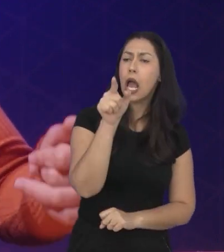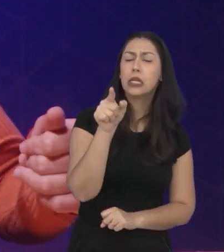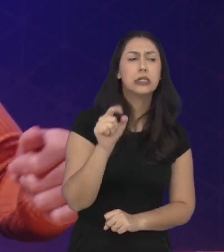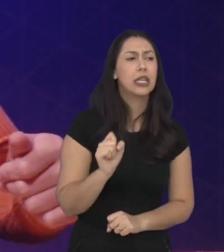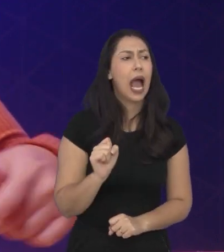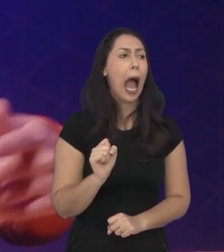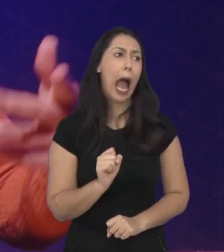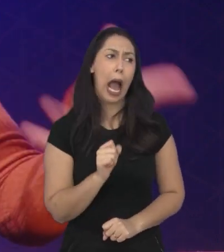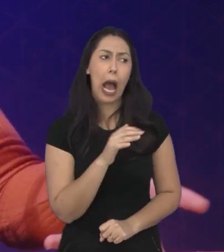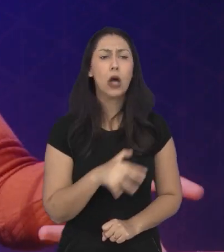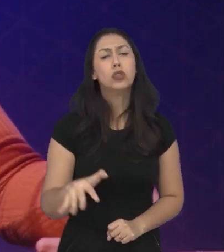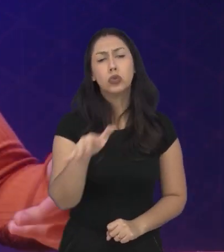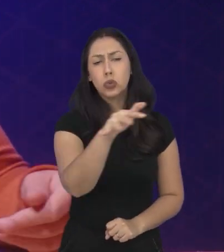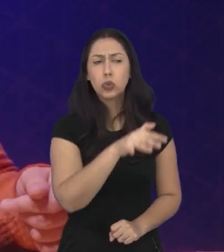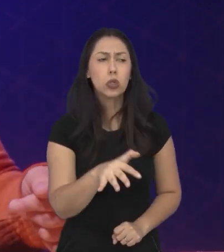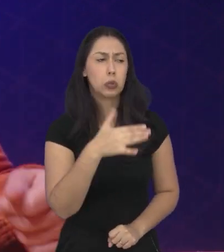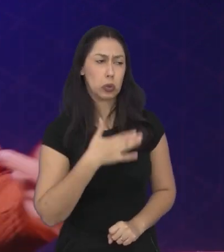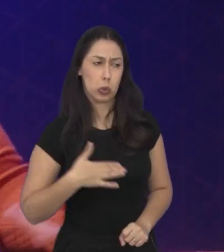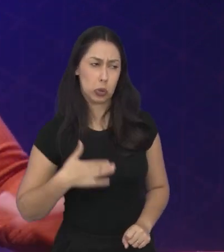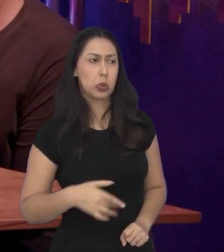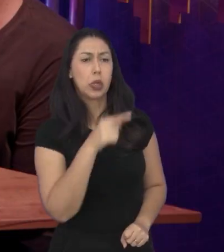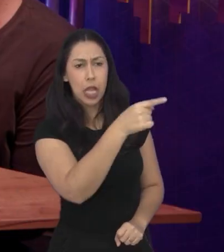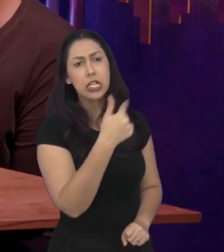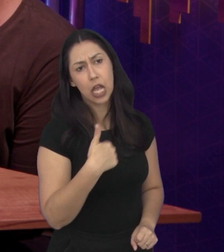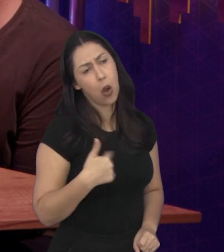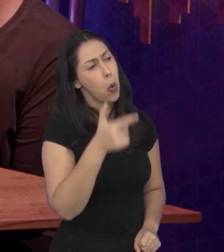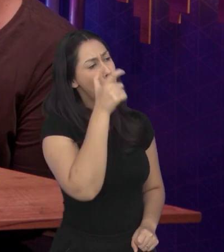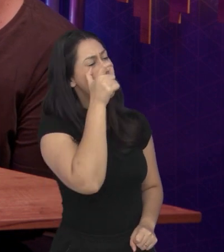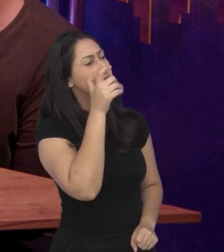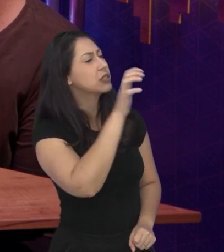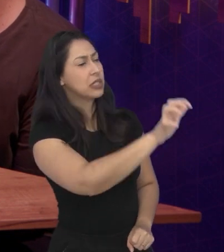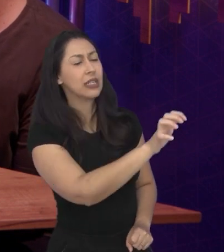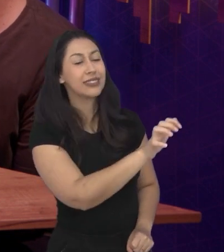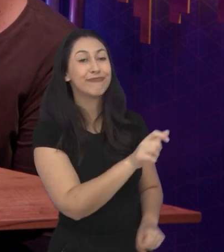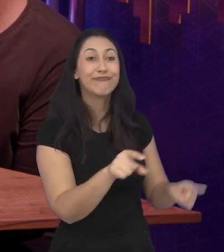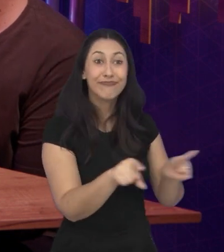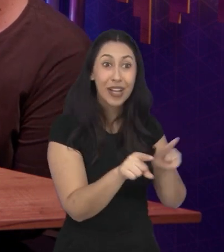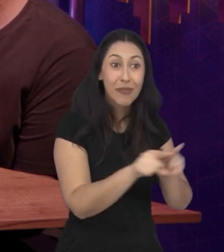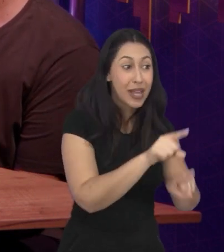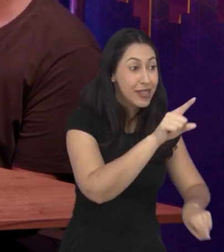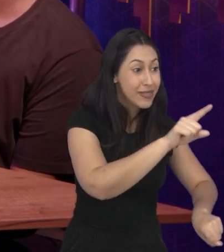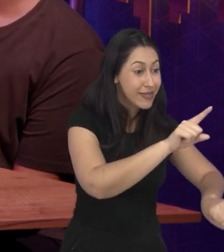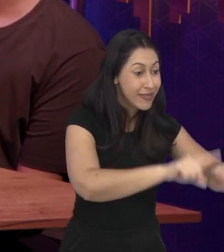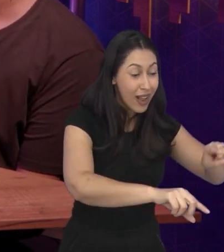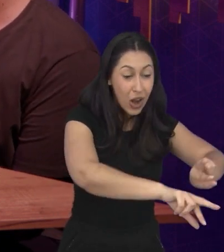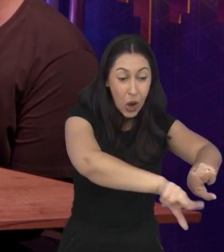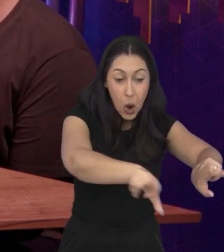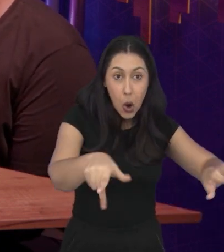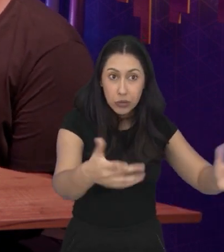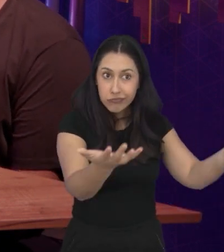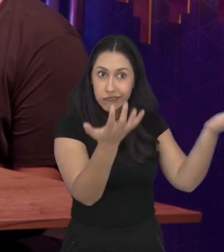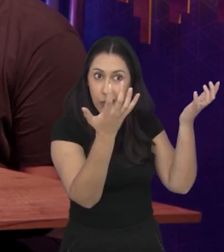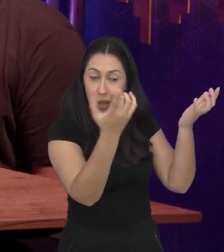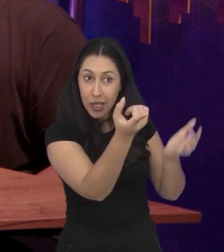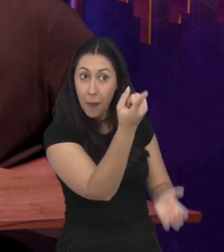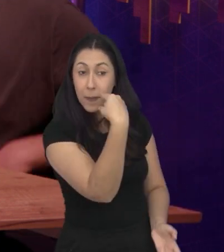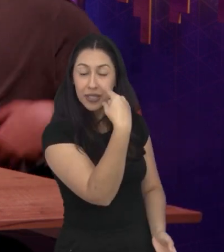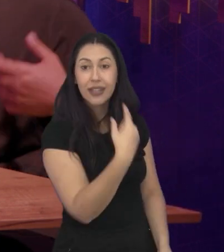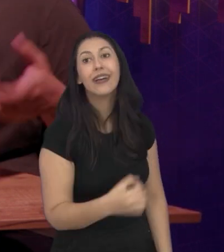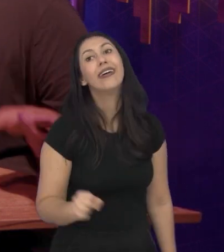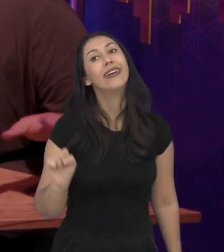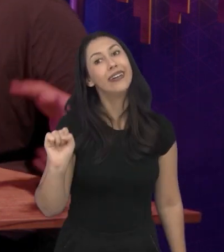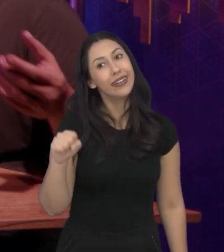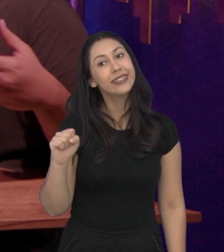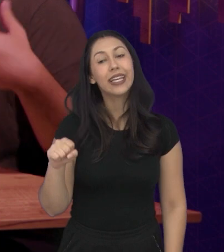série, ou vou ouvir essa música, porque é o que as pessoas estão assistindo e ouvindo, então tem essa questão também. Exatamente, é